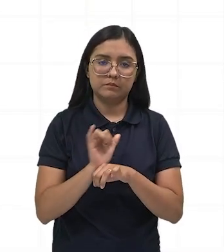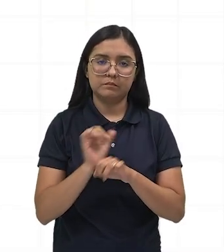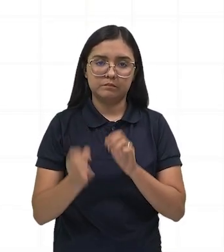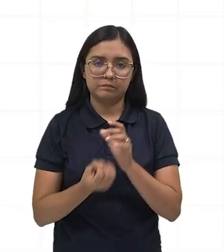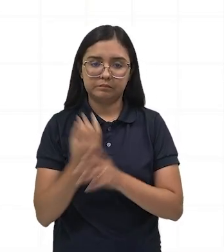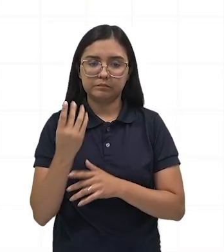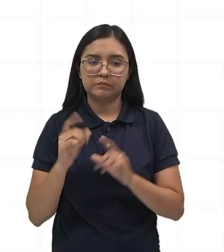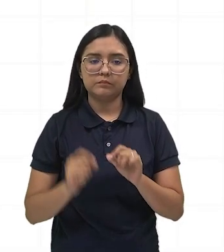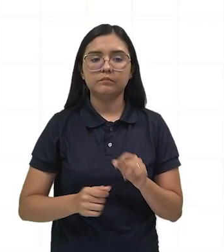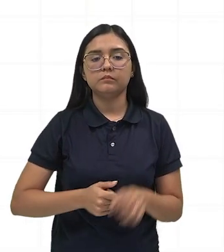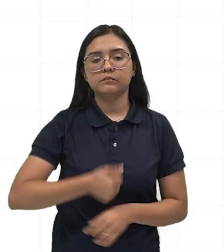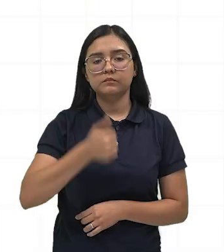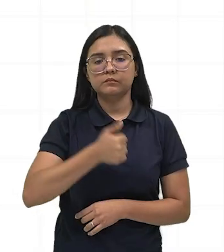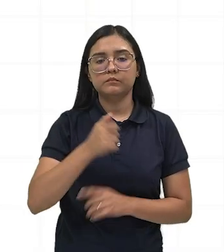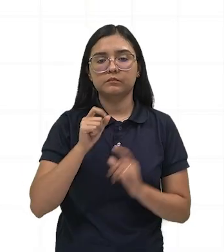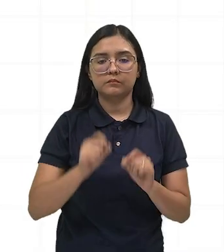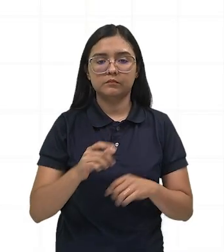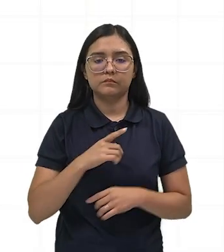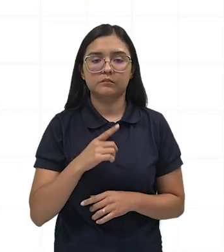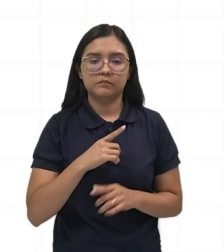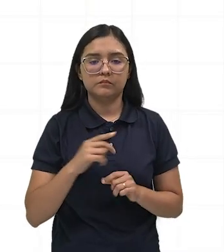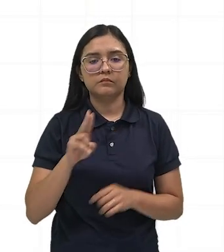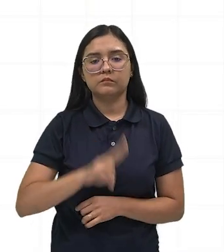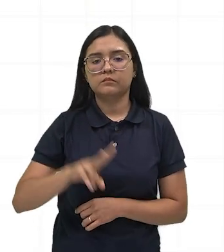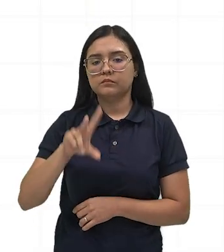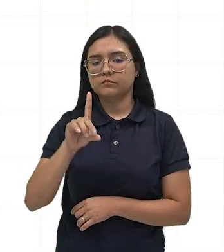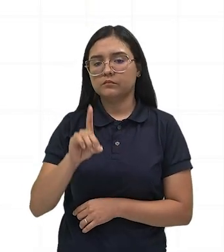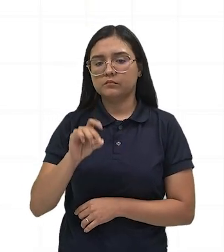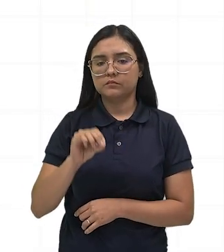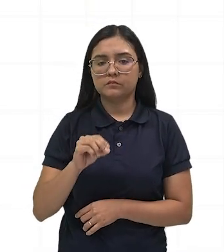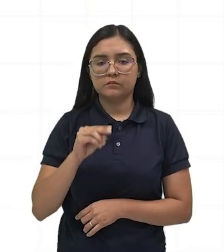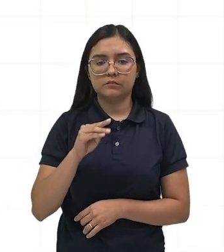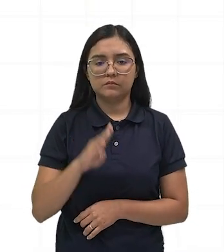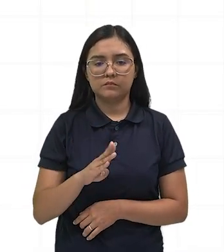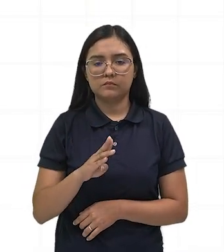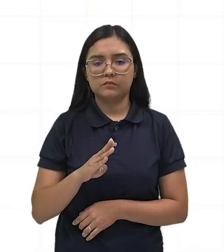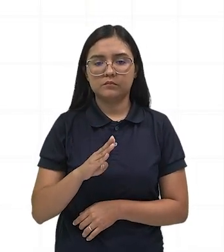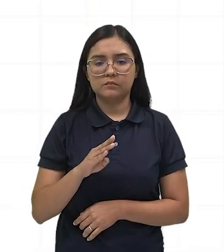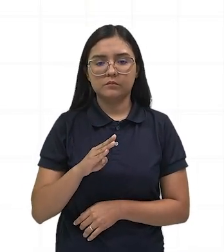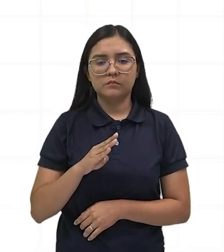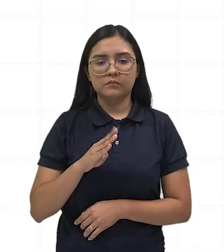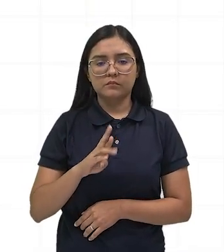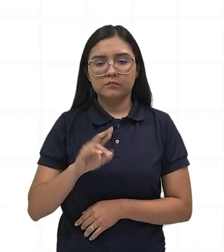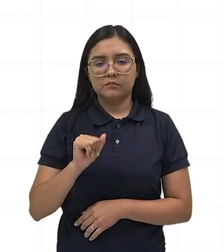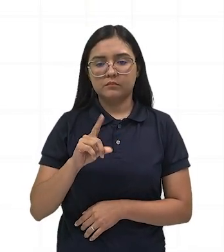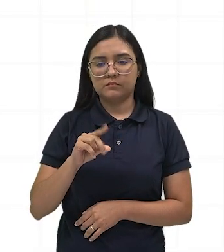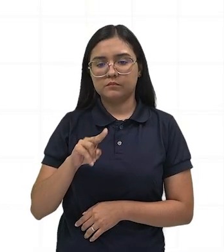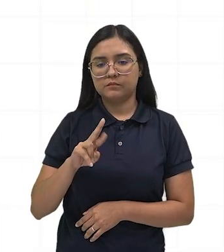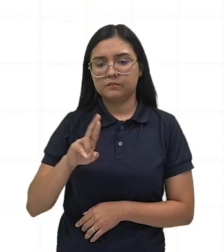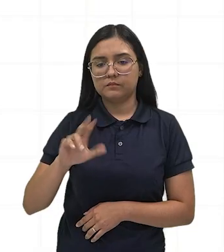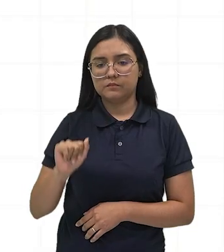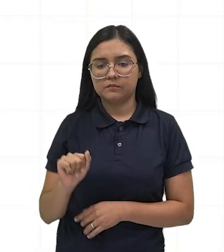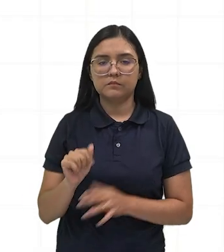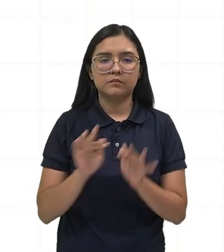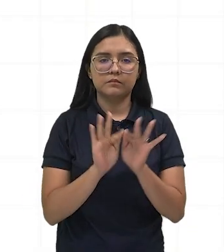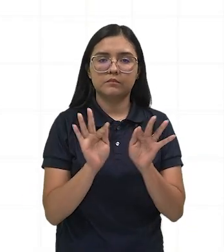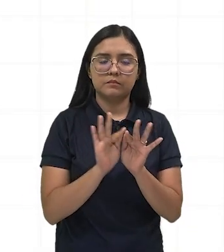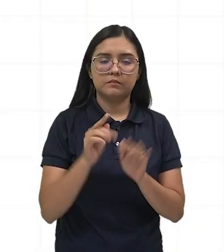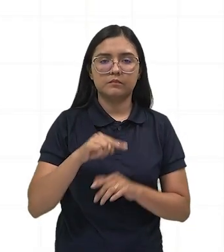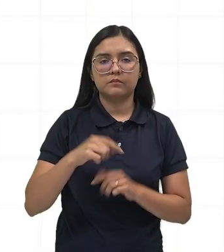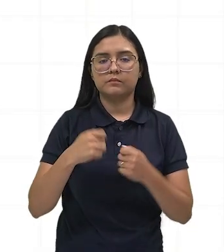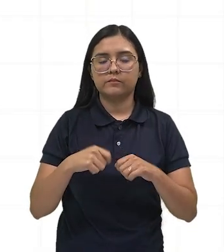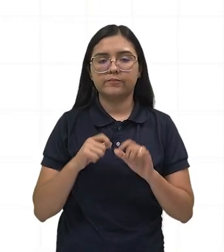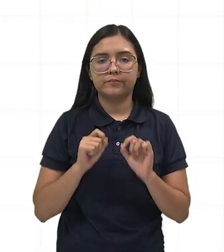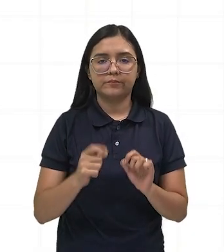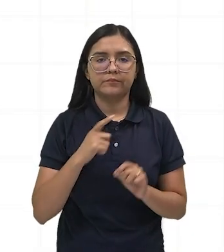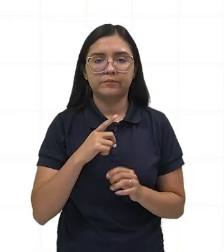O primeiro método com dobradura, que é um método bem simples, é um método que você não precisa, vamos